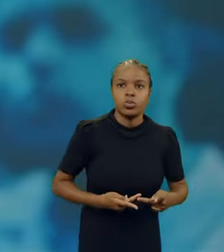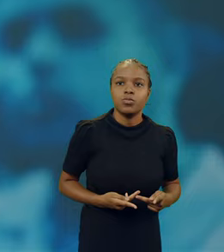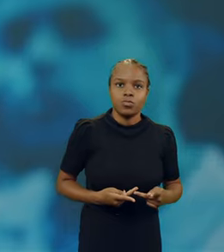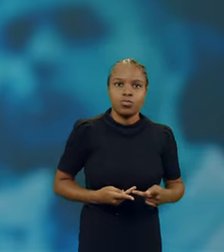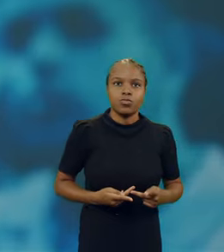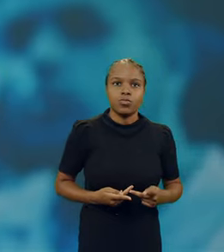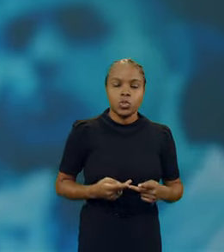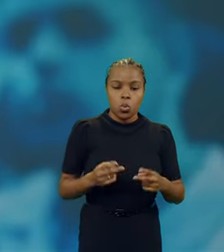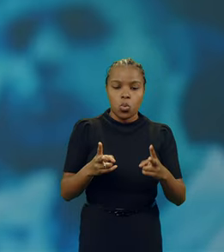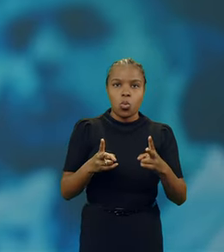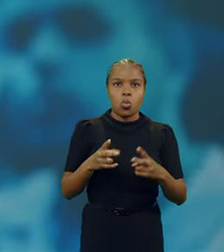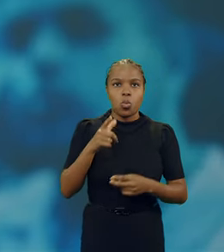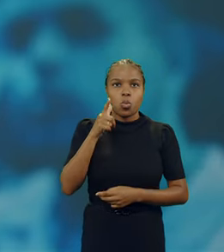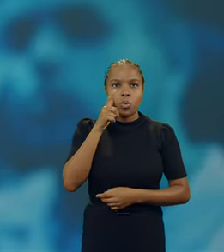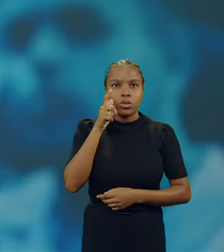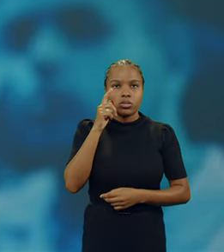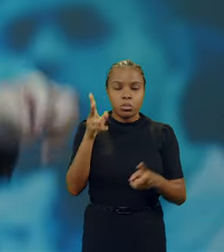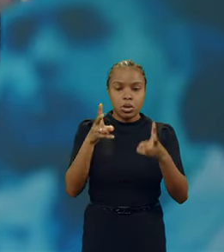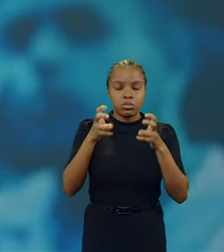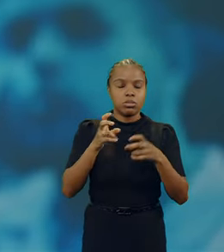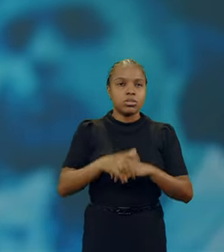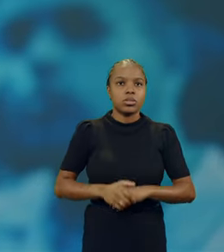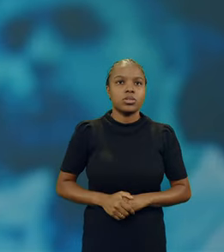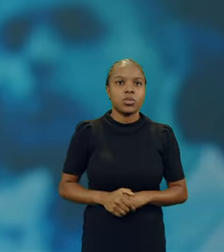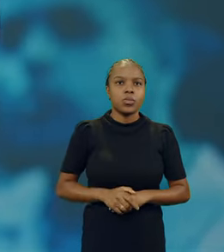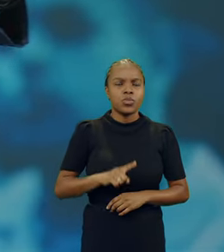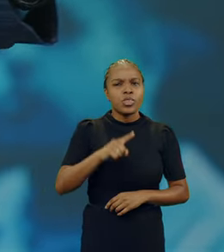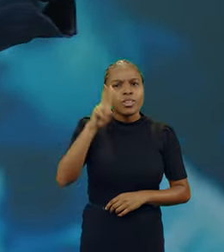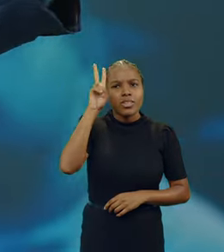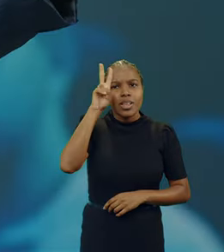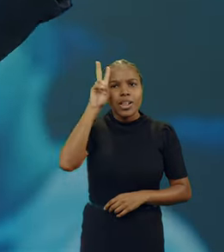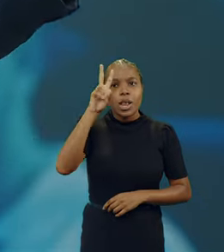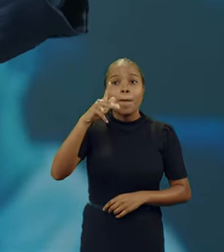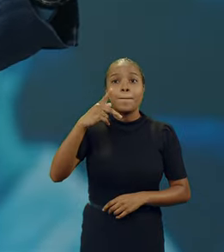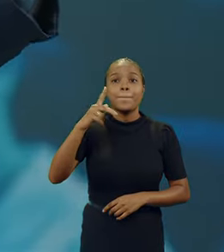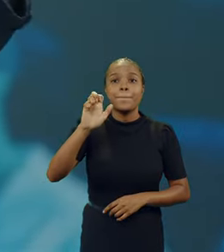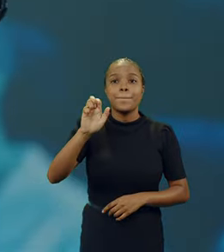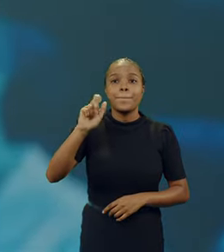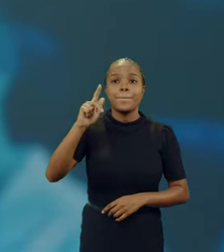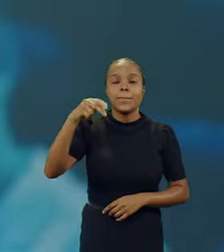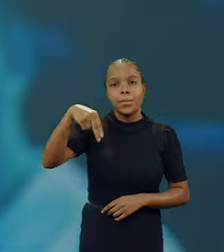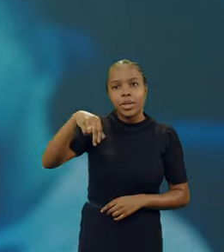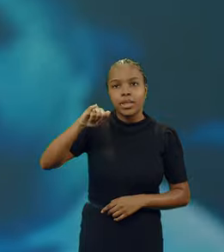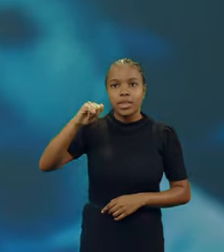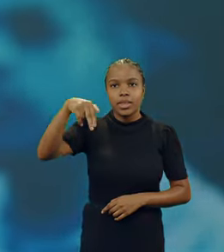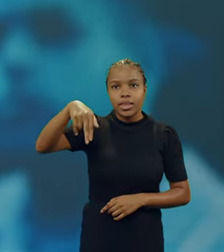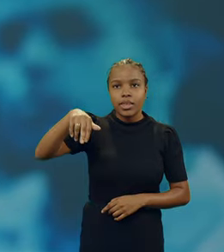Olha para cá. Lembra de Penina? No capítulo 1